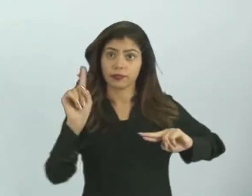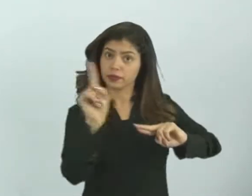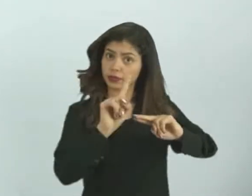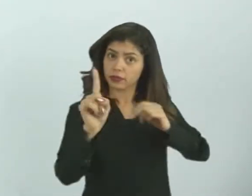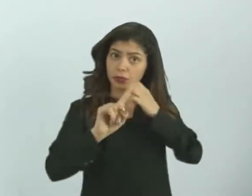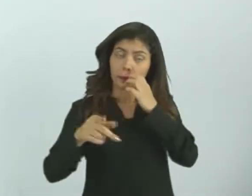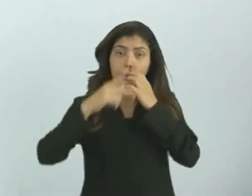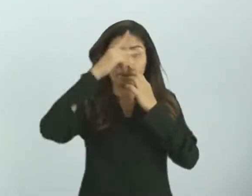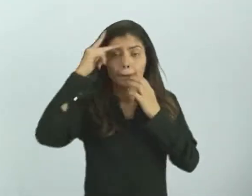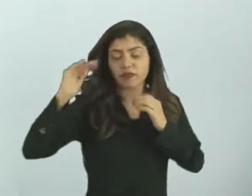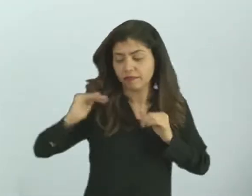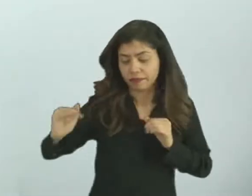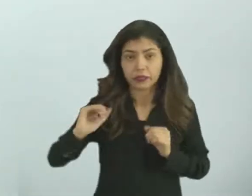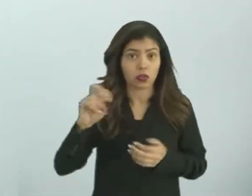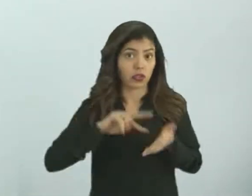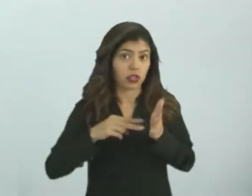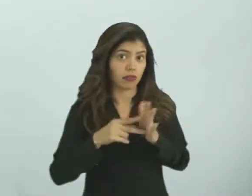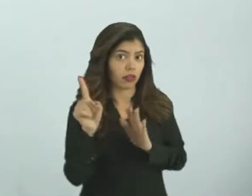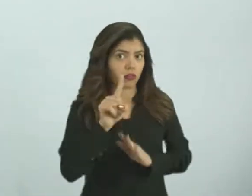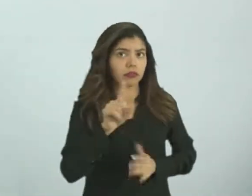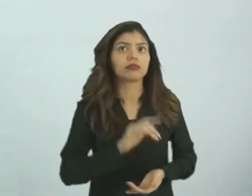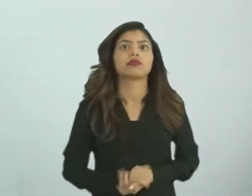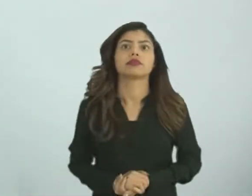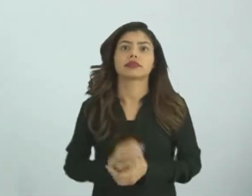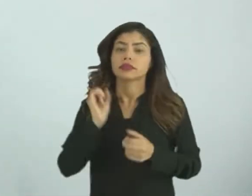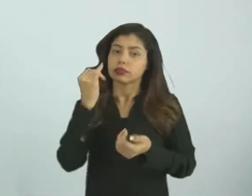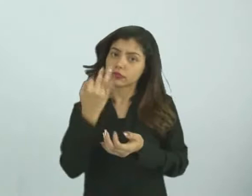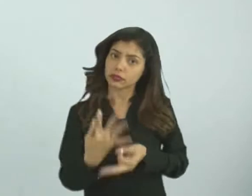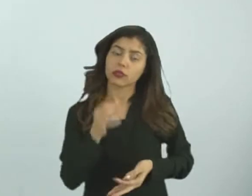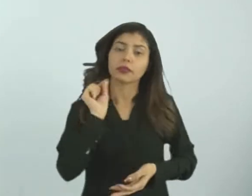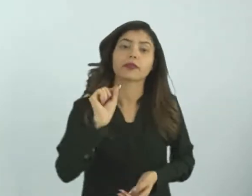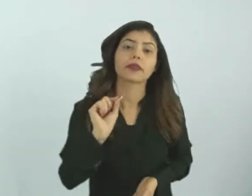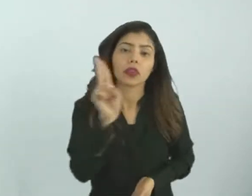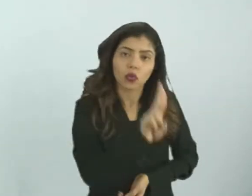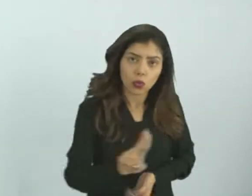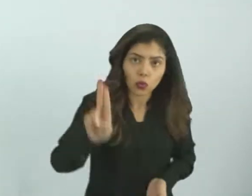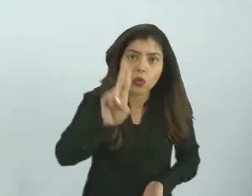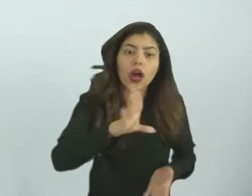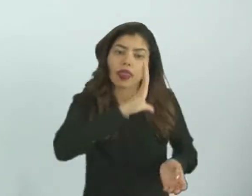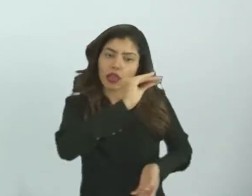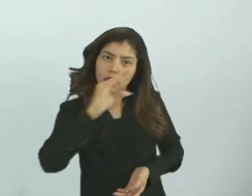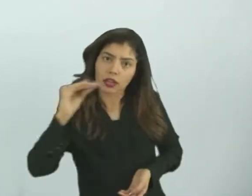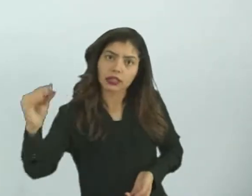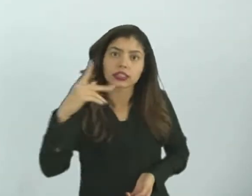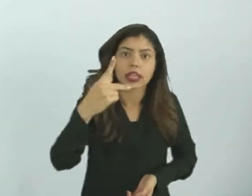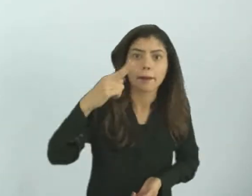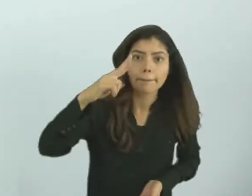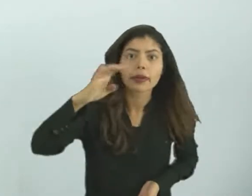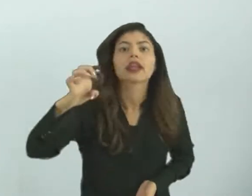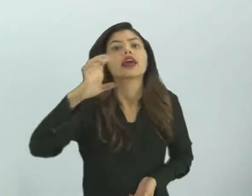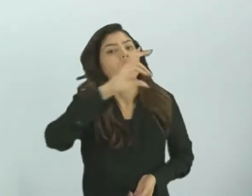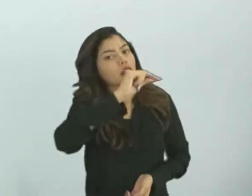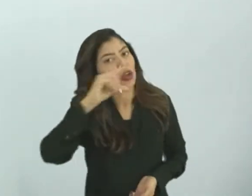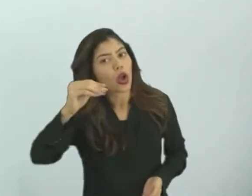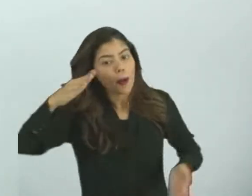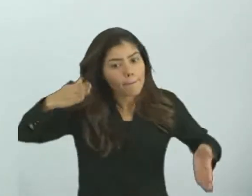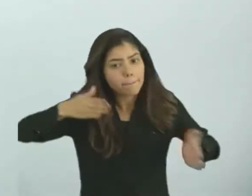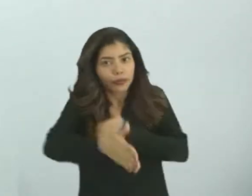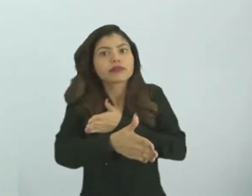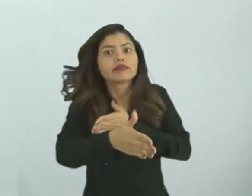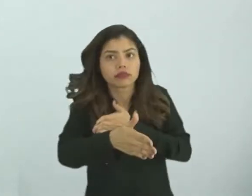é uma pessoa baixinha, não quer dizer isso. Quer dizer que se você utiliza na adolescência ou na pré-adolescência, ela pode interromper o